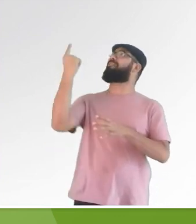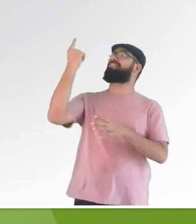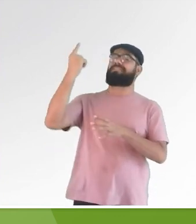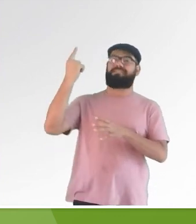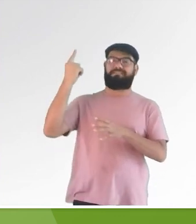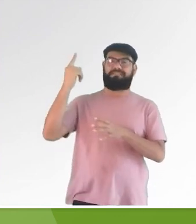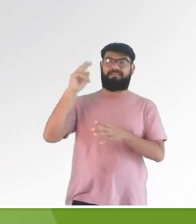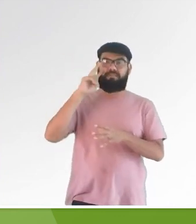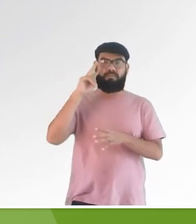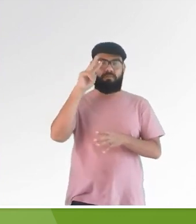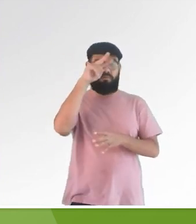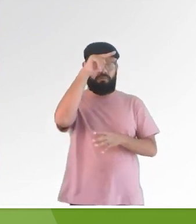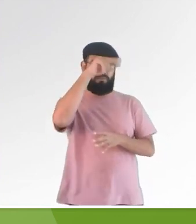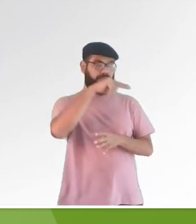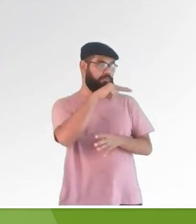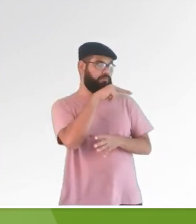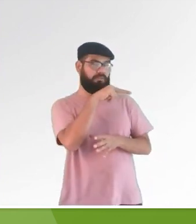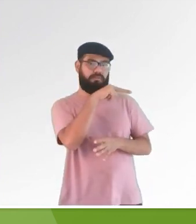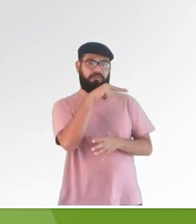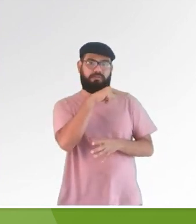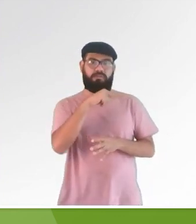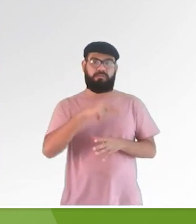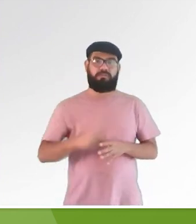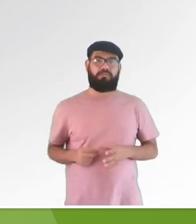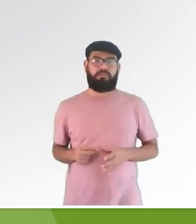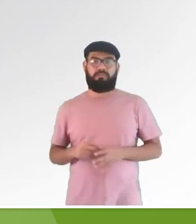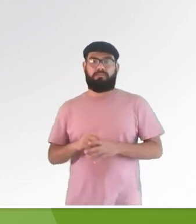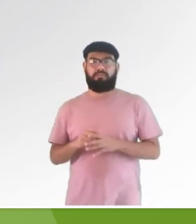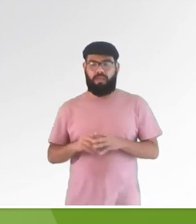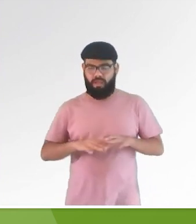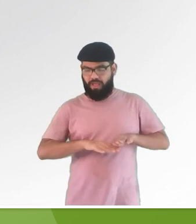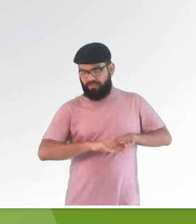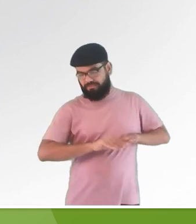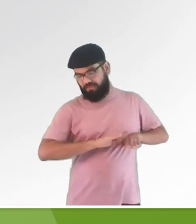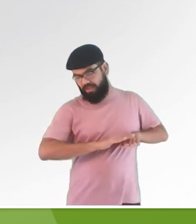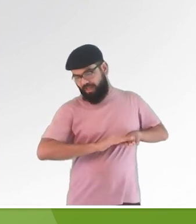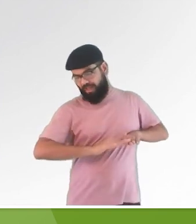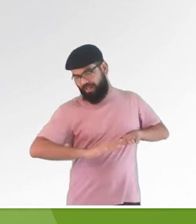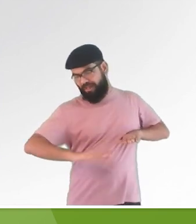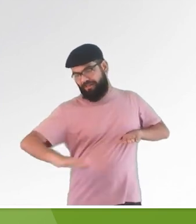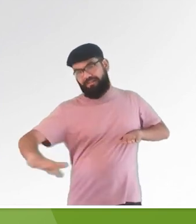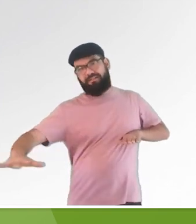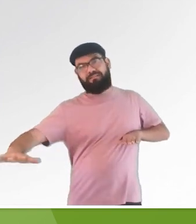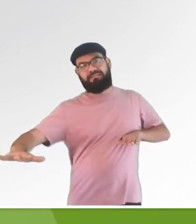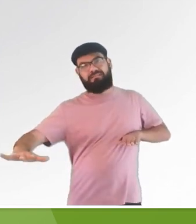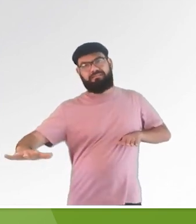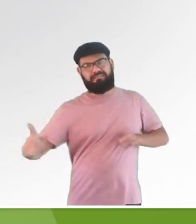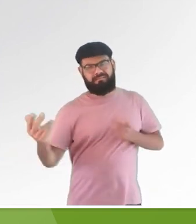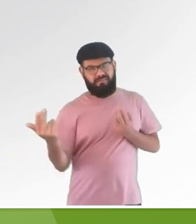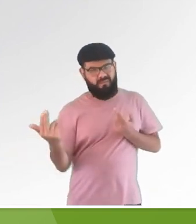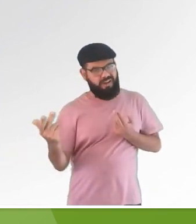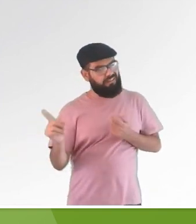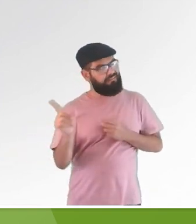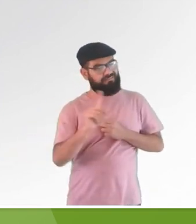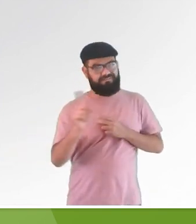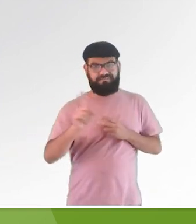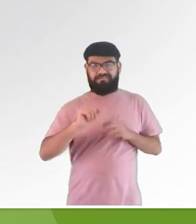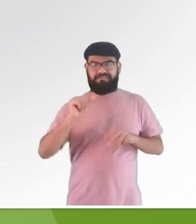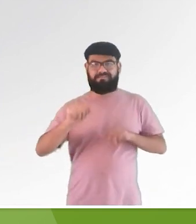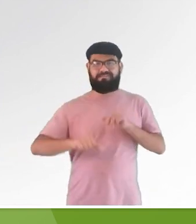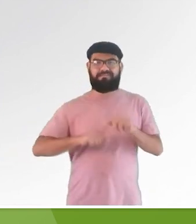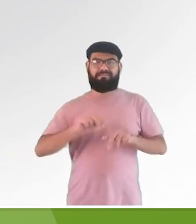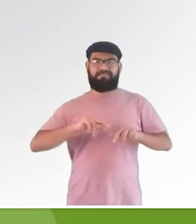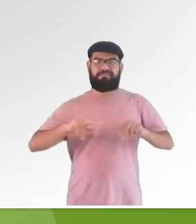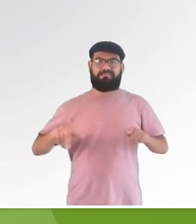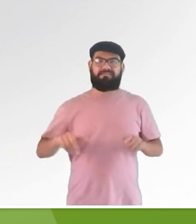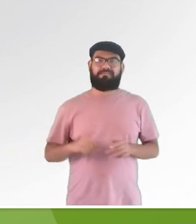do outro ladinho, ó, uma planta mais rasteira, não é? E aí, o que que se a gente pudesse observar mais de perto, a gente ia ver que tem